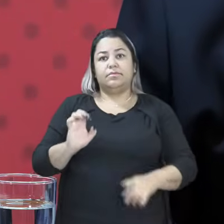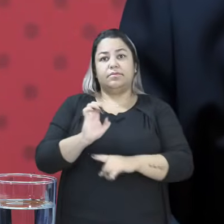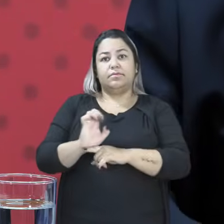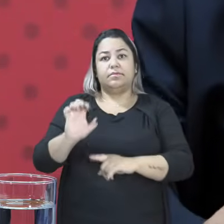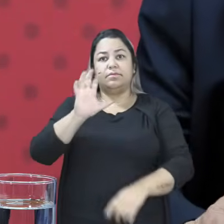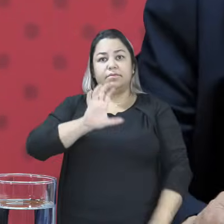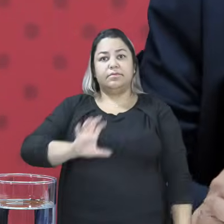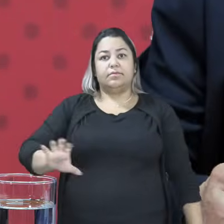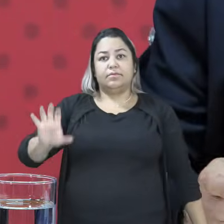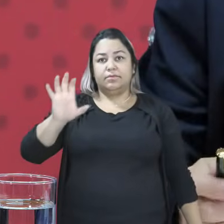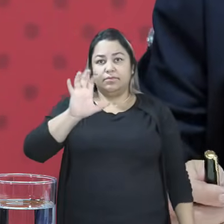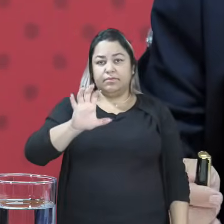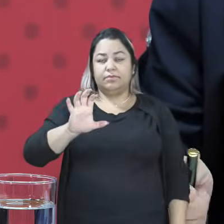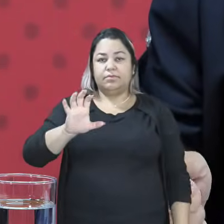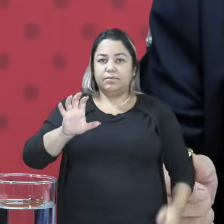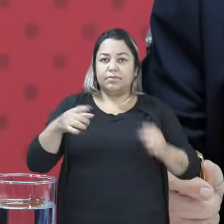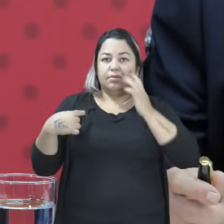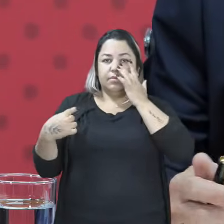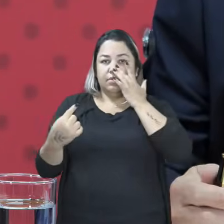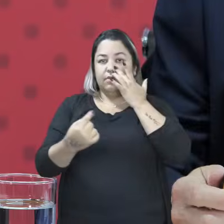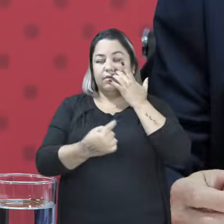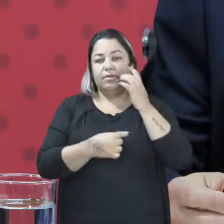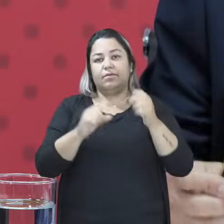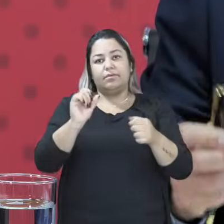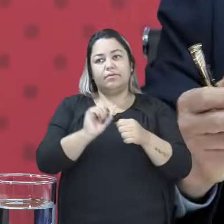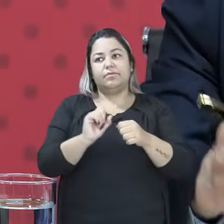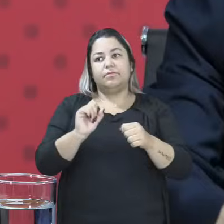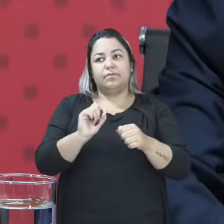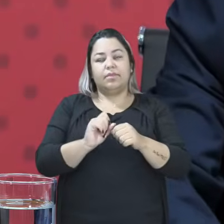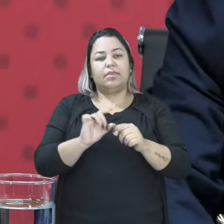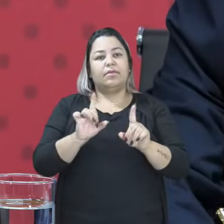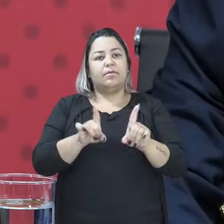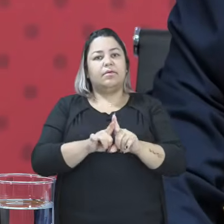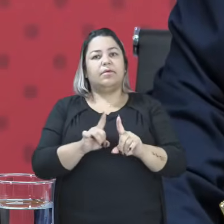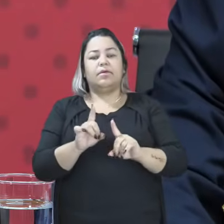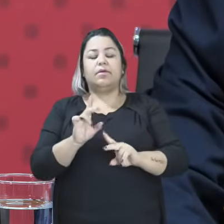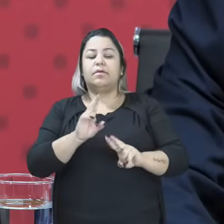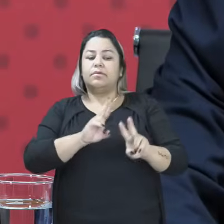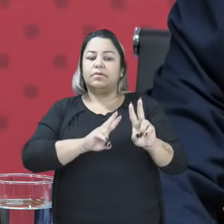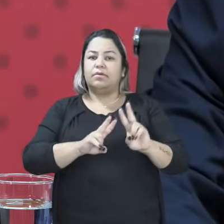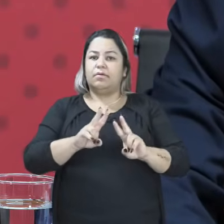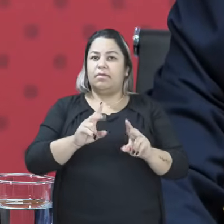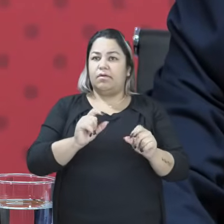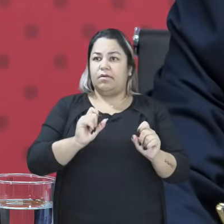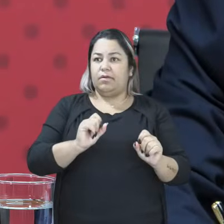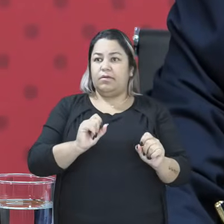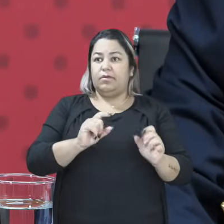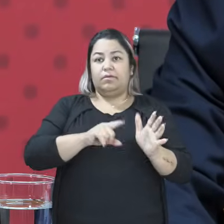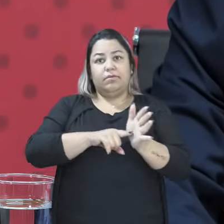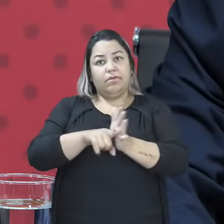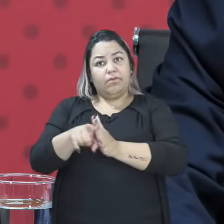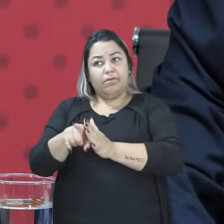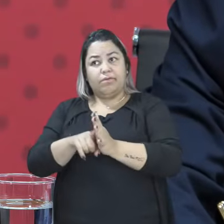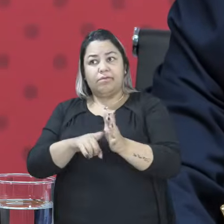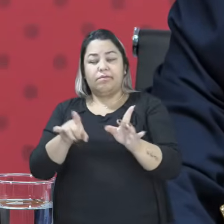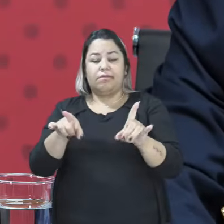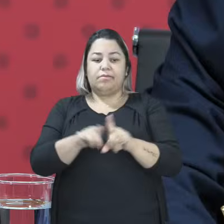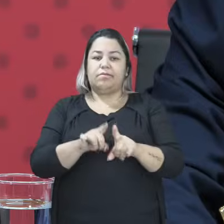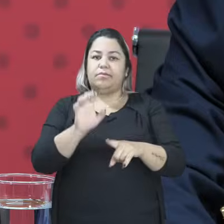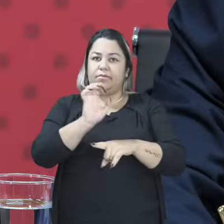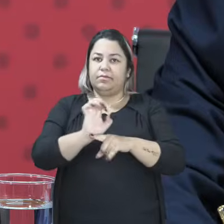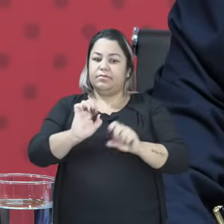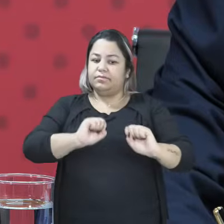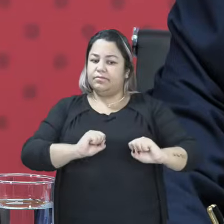a partir daí nós vamos fazer o diagnóstico estado por estado, evidente, e o nosso esforço será